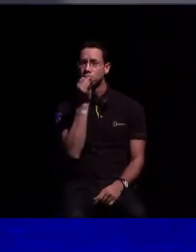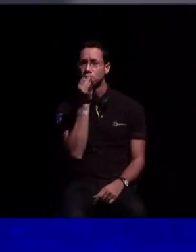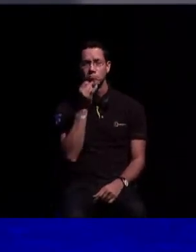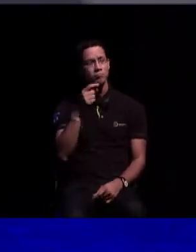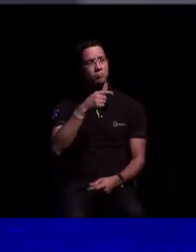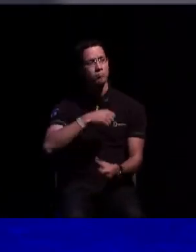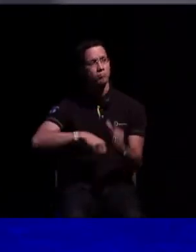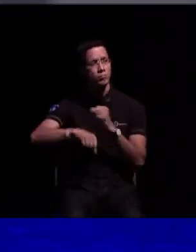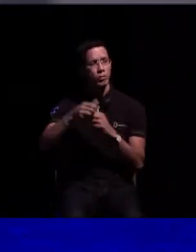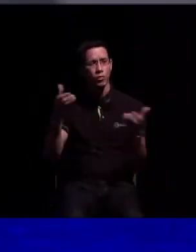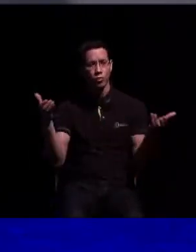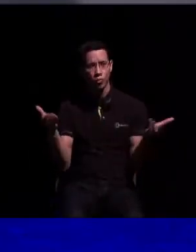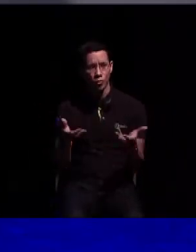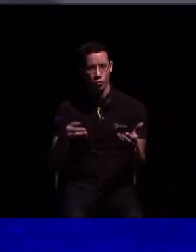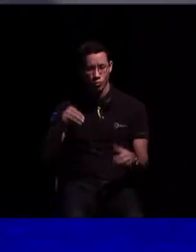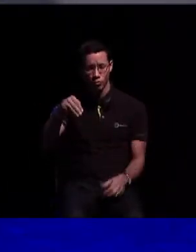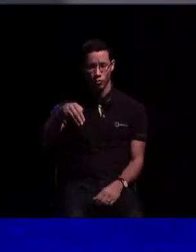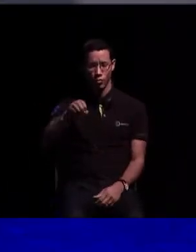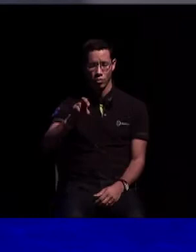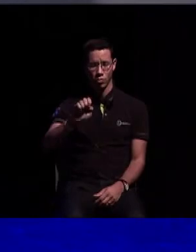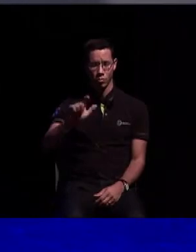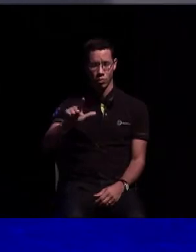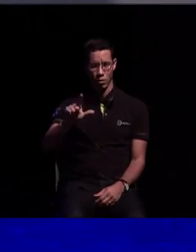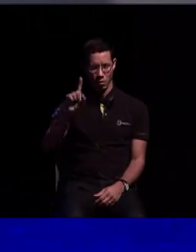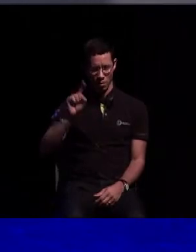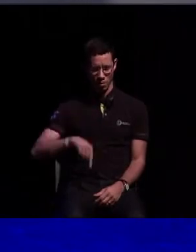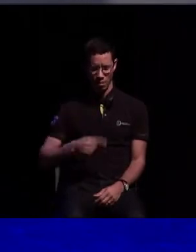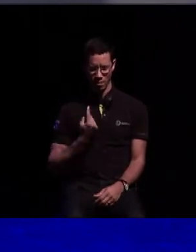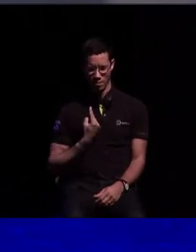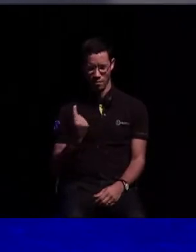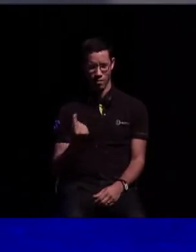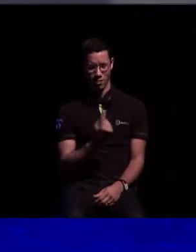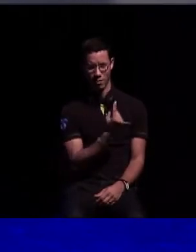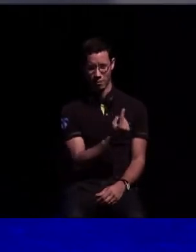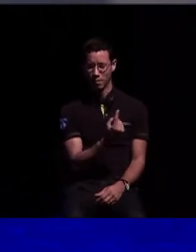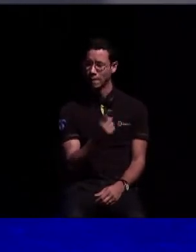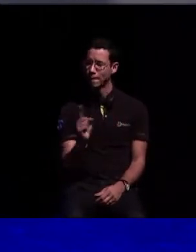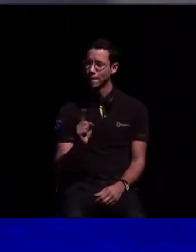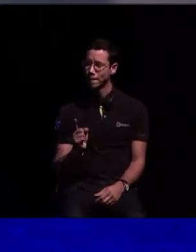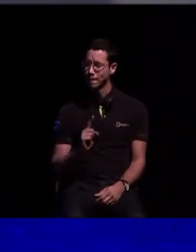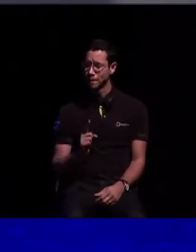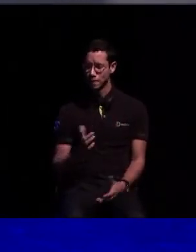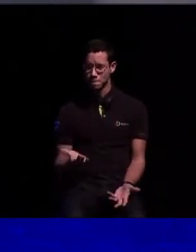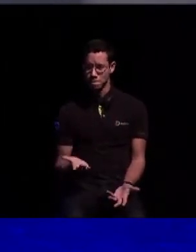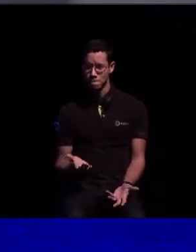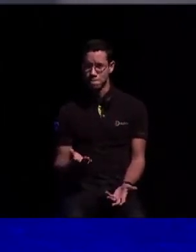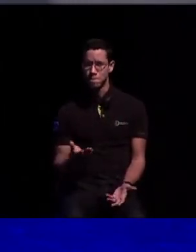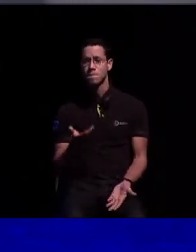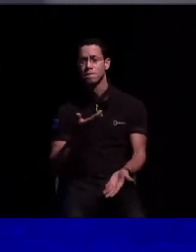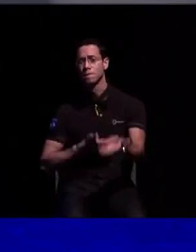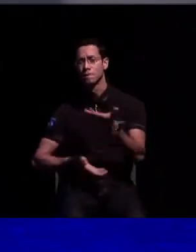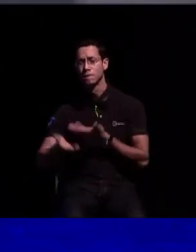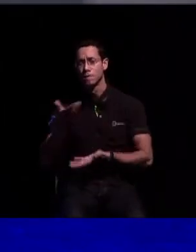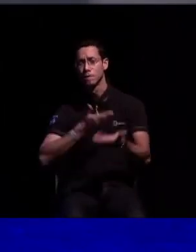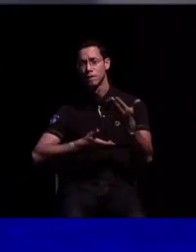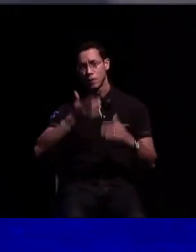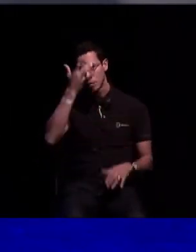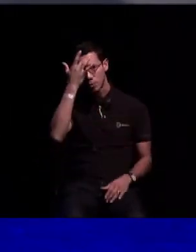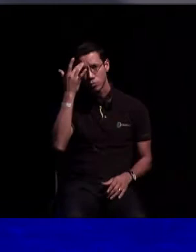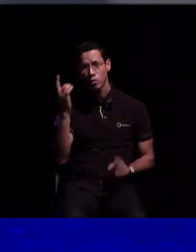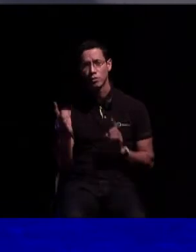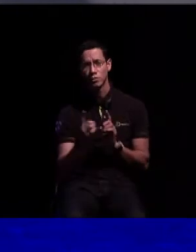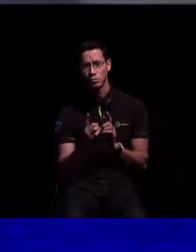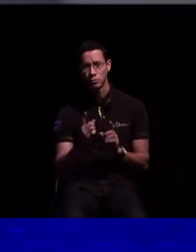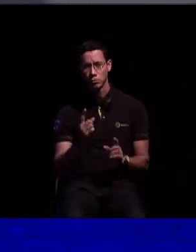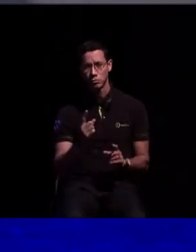dia que a moralidade é algo individual. Ora, a moralidade existe duas pessoas, porque ela é uma relação ética entre dois, nunca